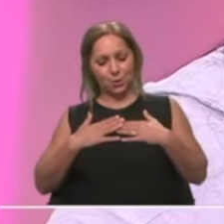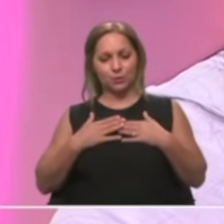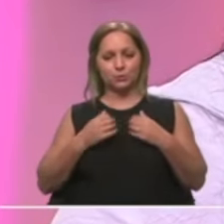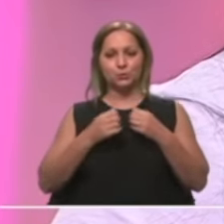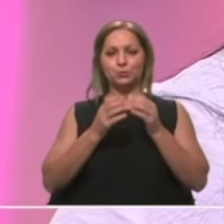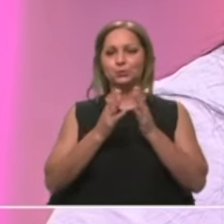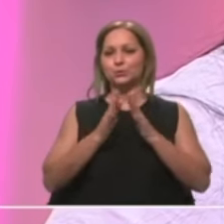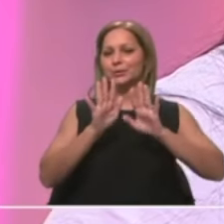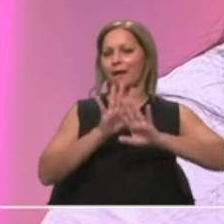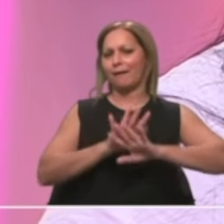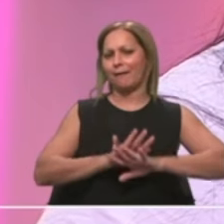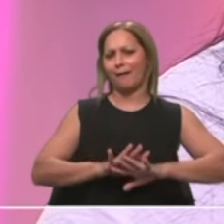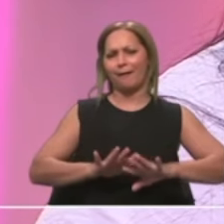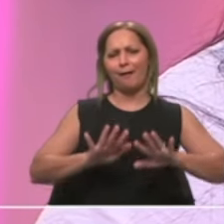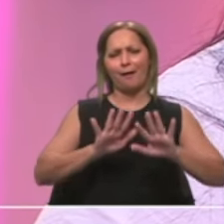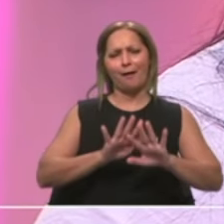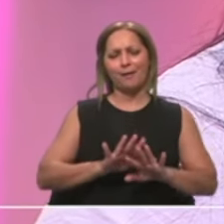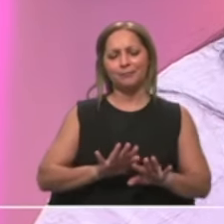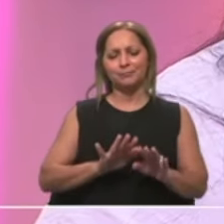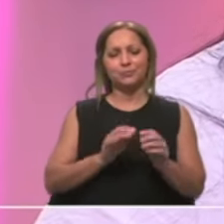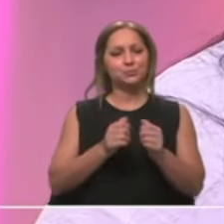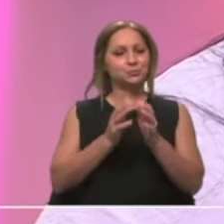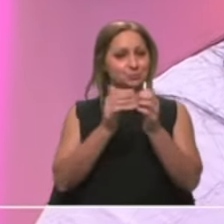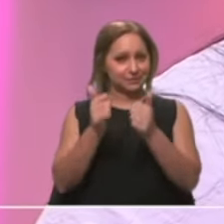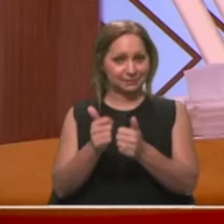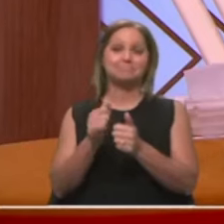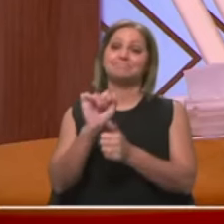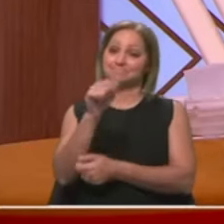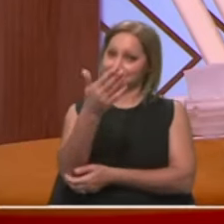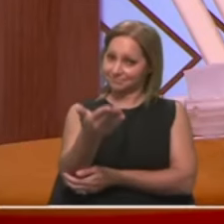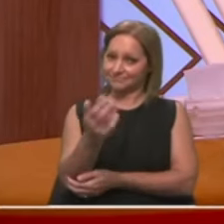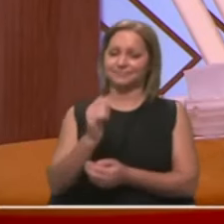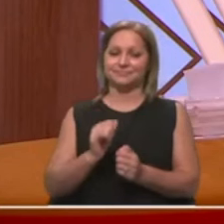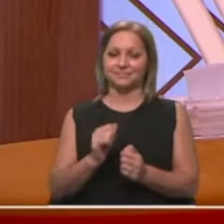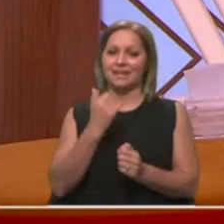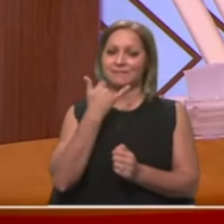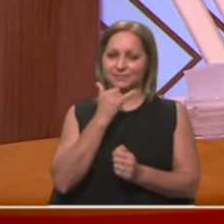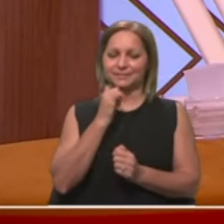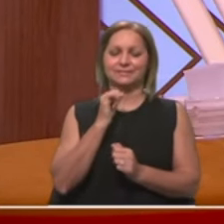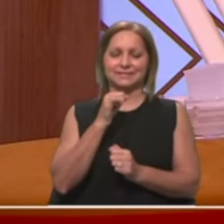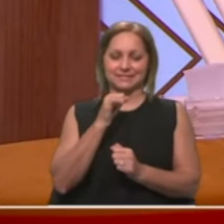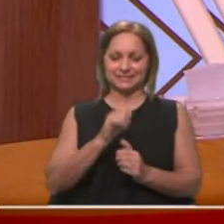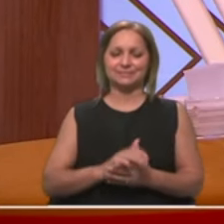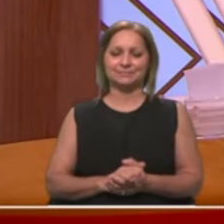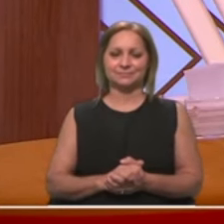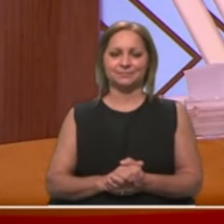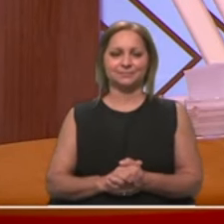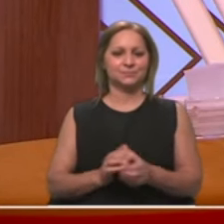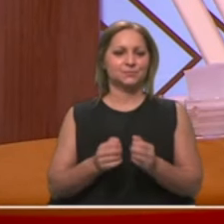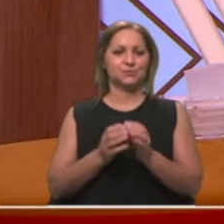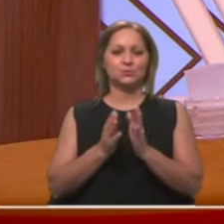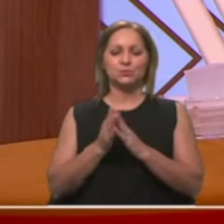Foi tudo tão tranquilo. Como deve ser. Sim. Felicíssimos, sim. Não é? Sim. Sim, tudo tão